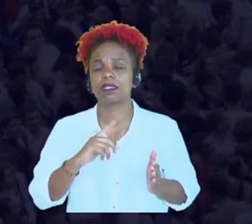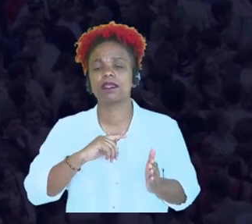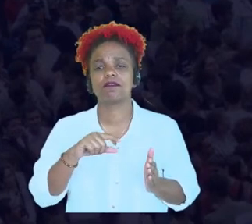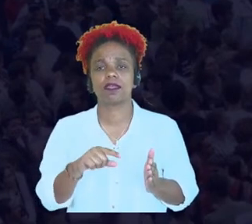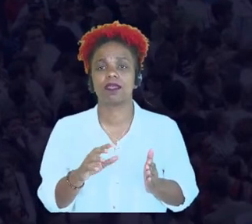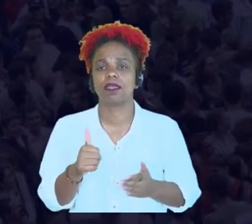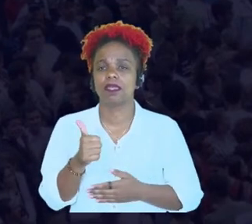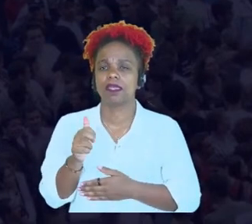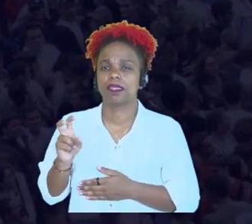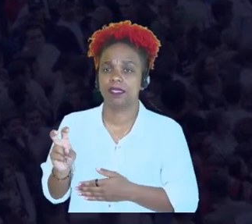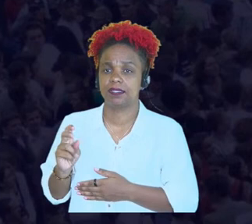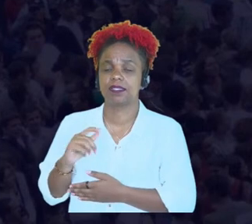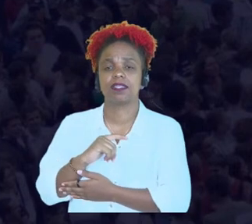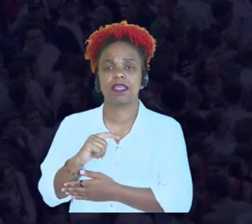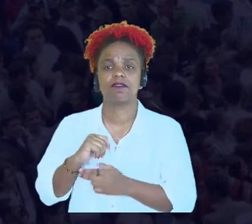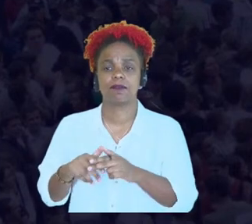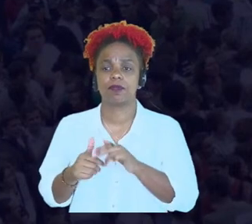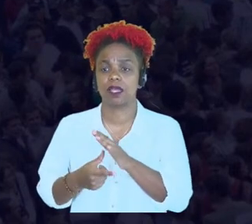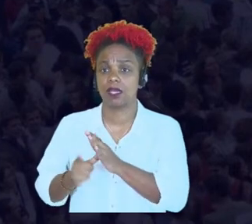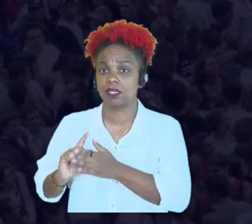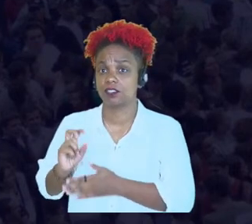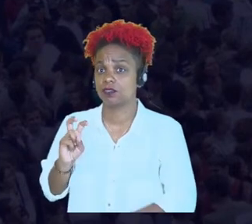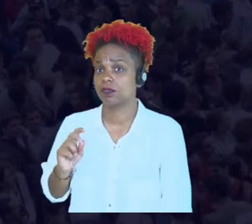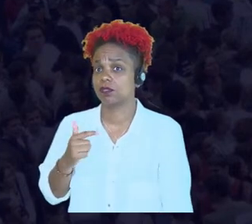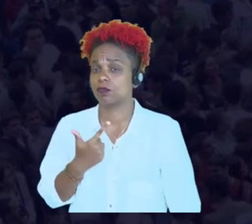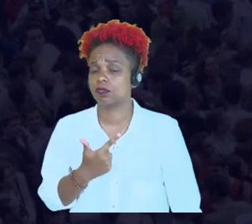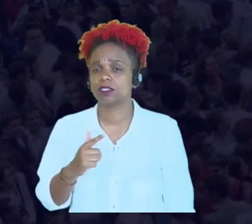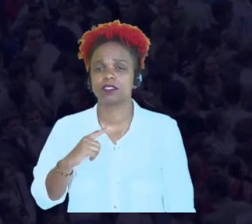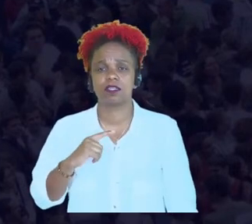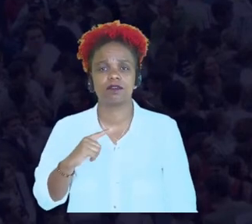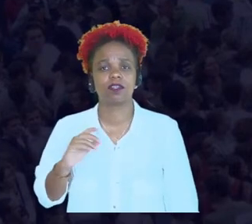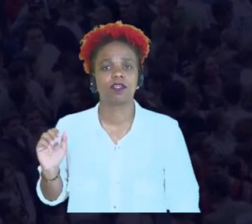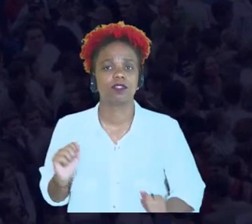15 dos 52 deputados eleitos pelo PSL junto com